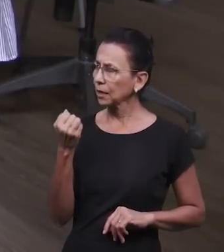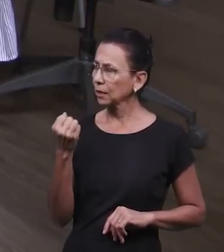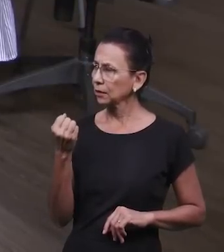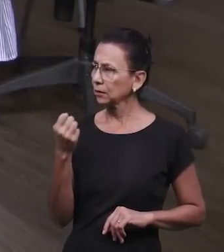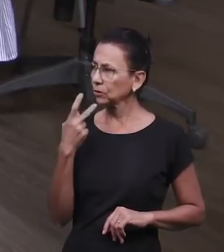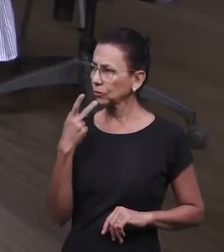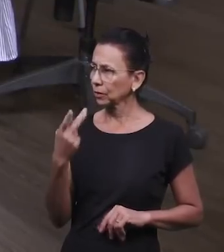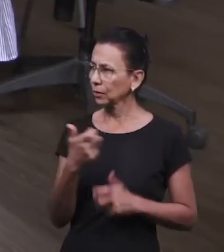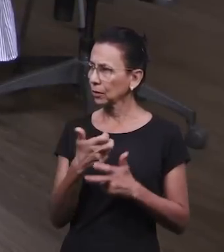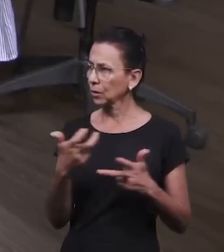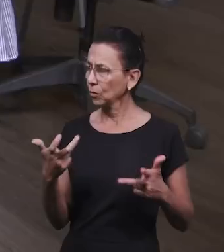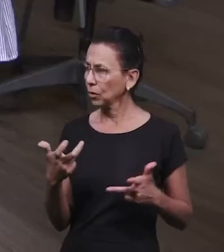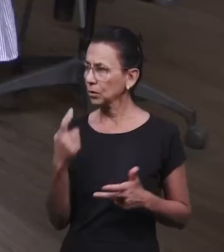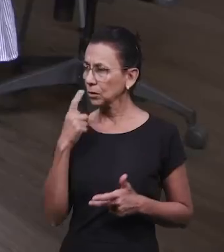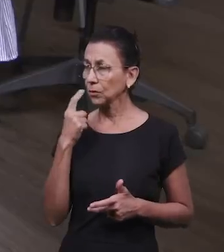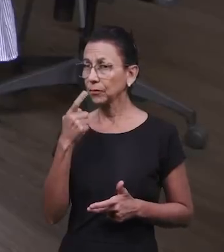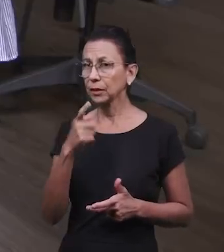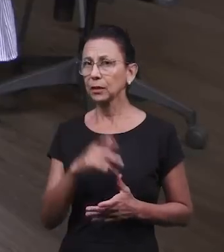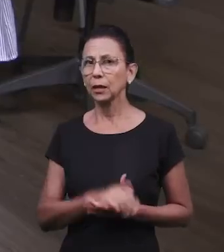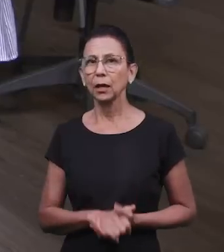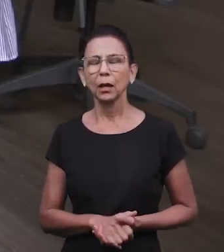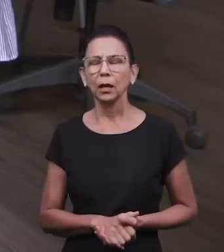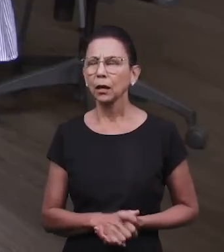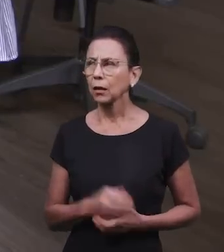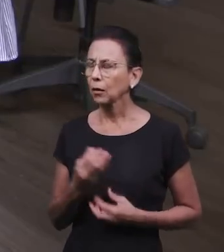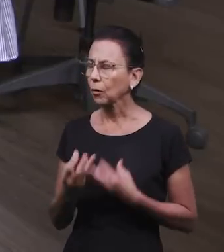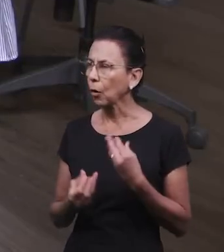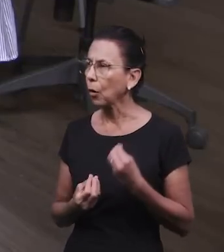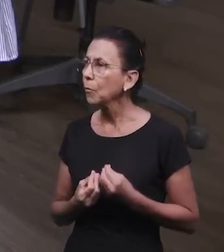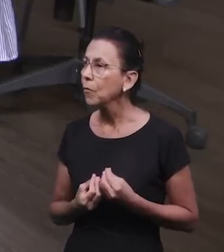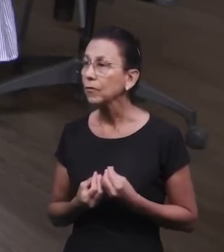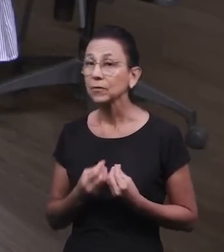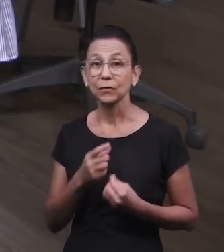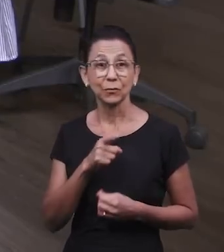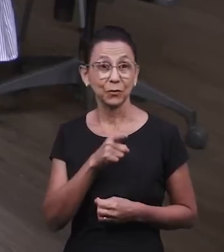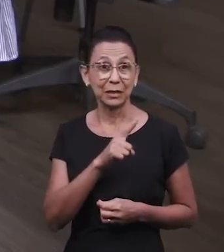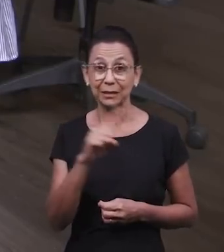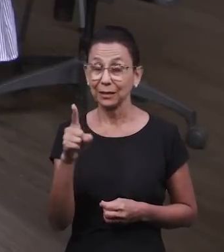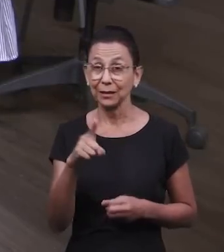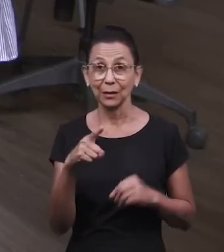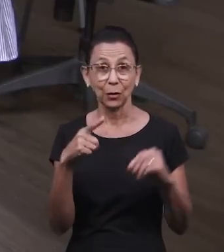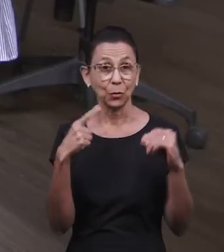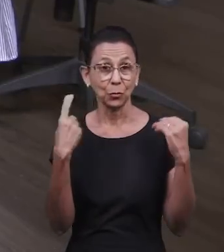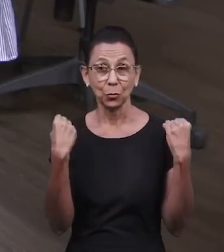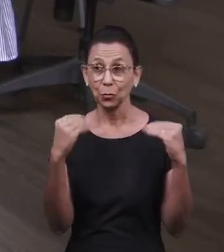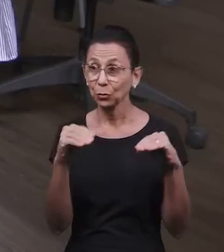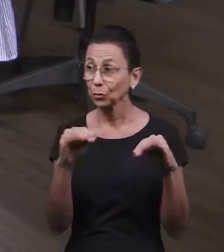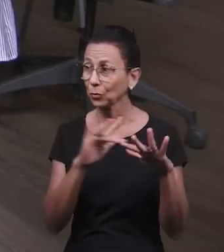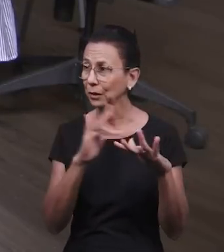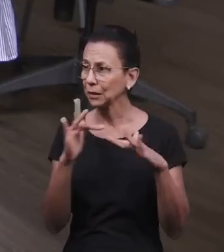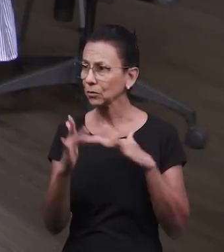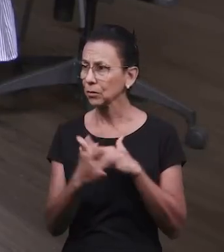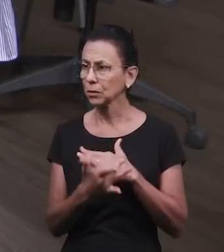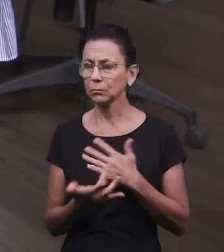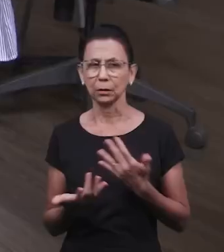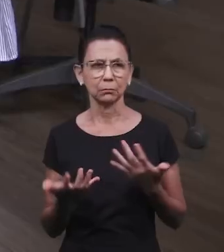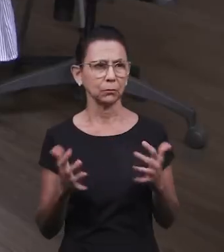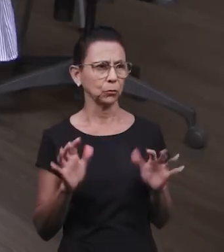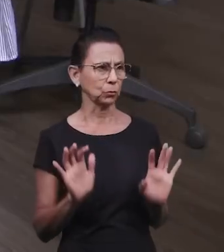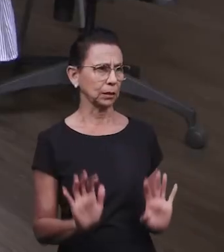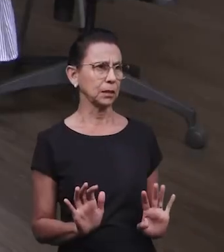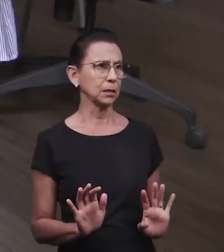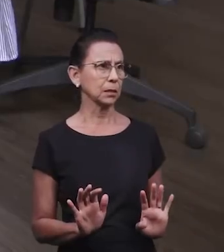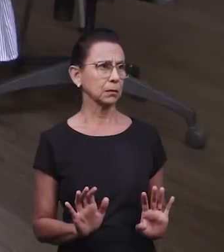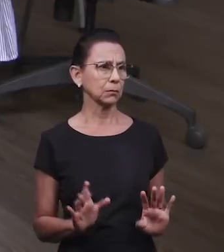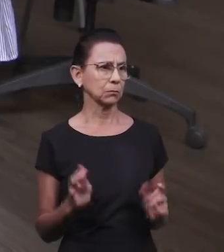algumas coisas que eu vi, claro, no ambiente familiar. Não é possível, como é que você viaja e não põe nas redes sociais? Porque eu não quis pôr,